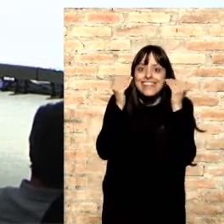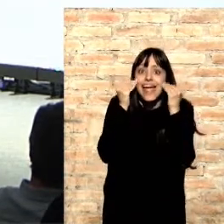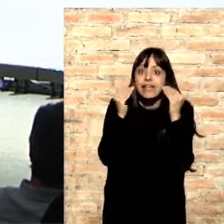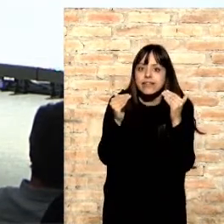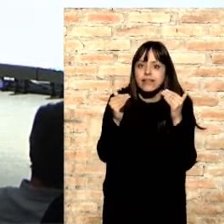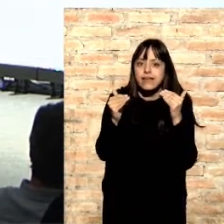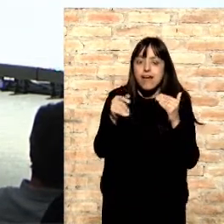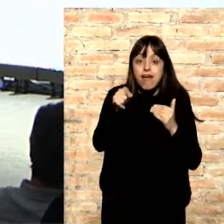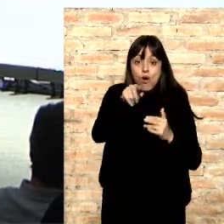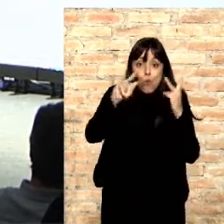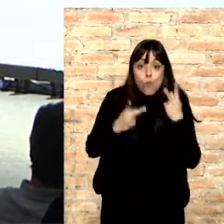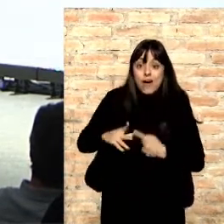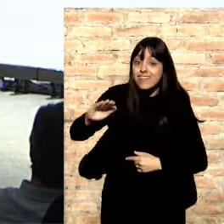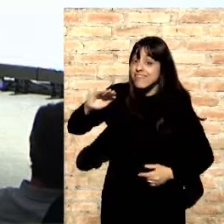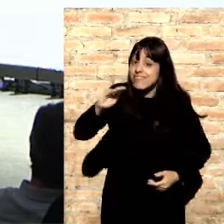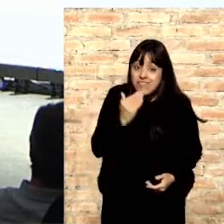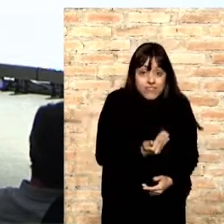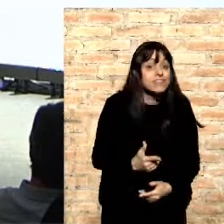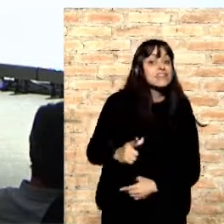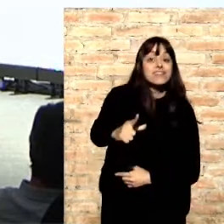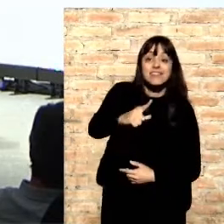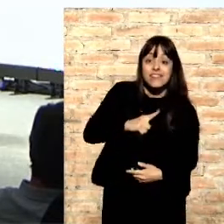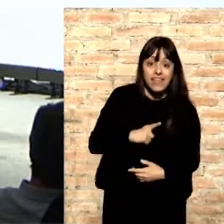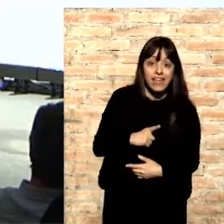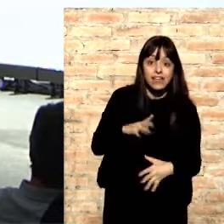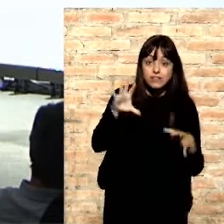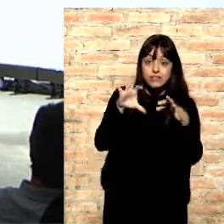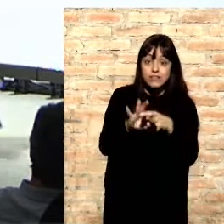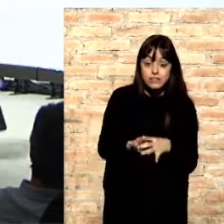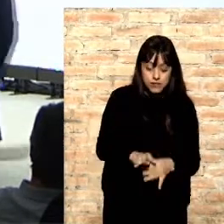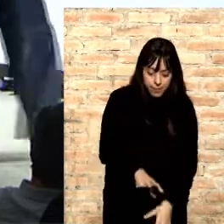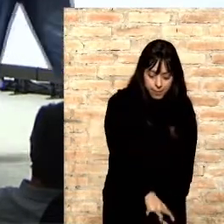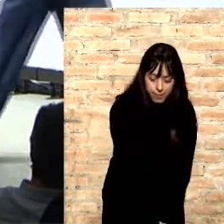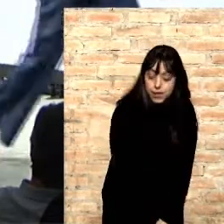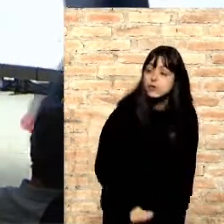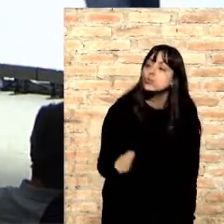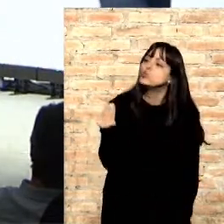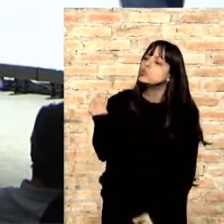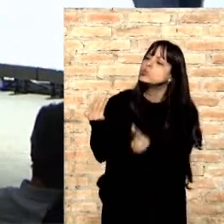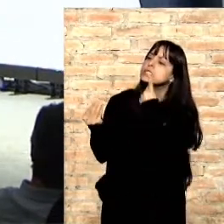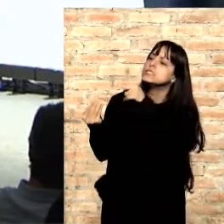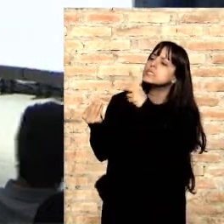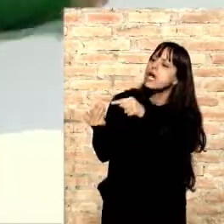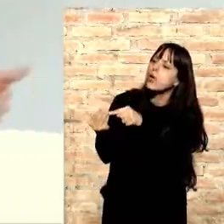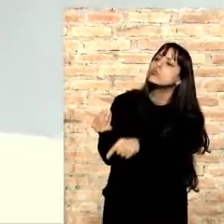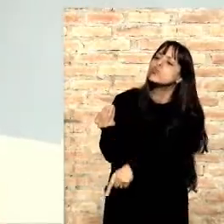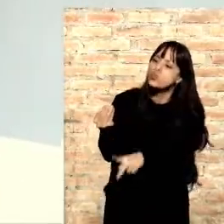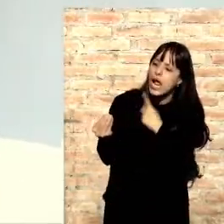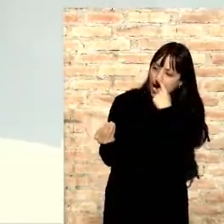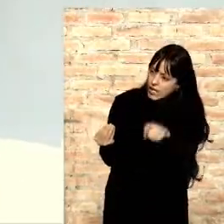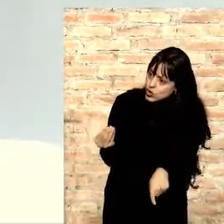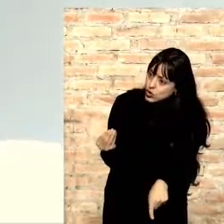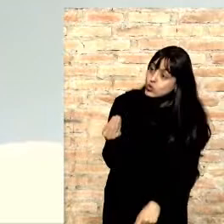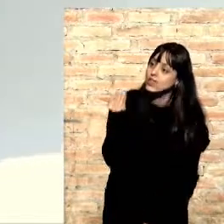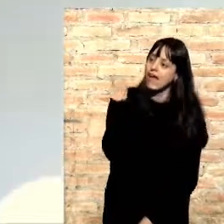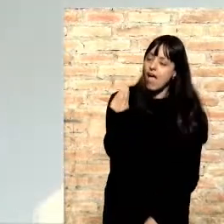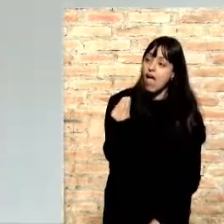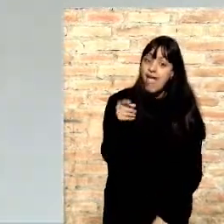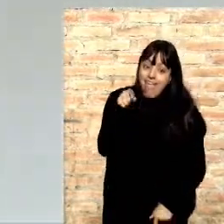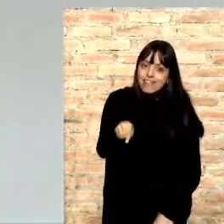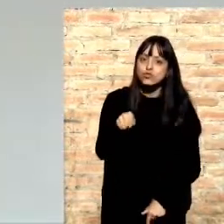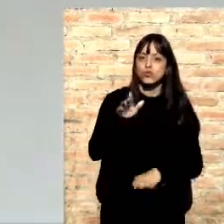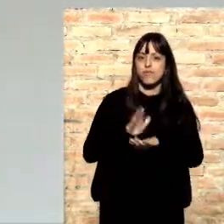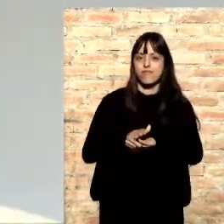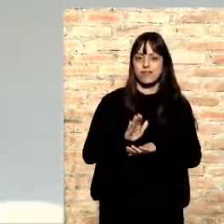imperfeição humana esteja junto pega o lixo o serviço que é isso aqui eu acho que